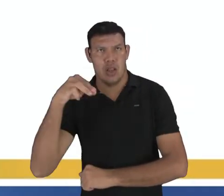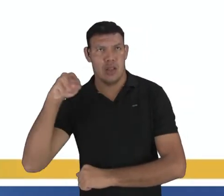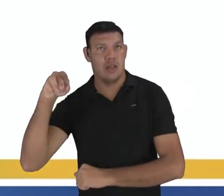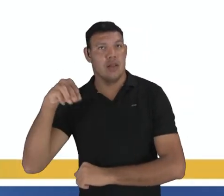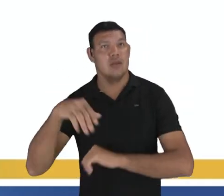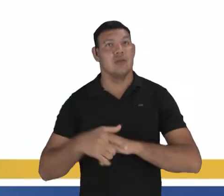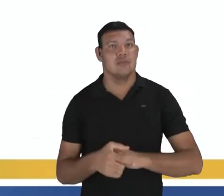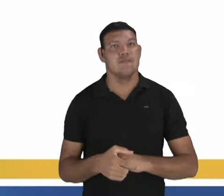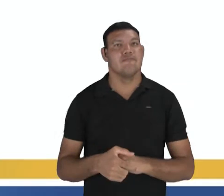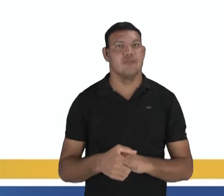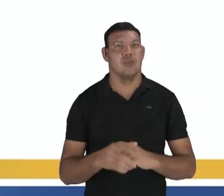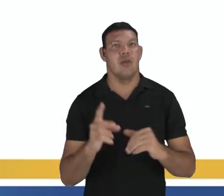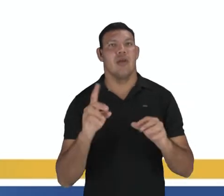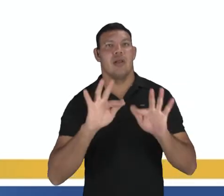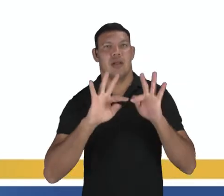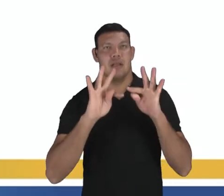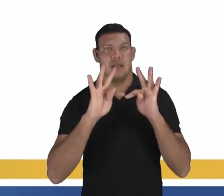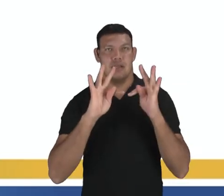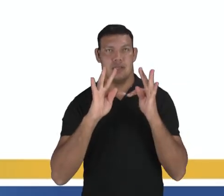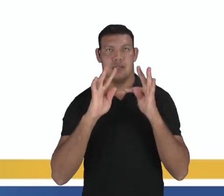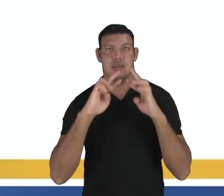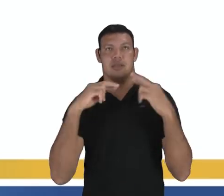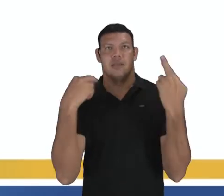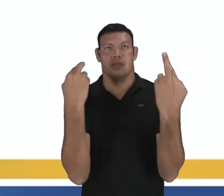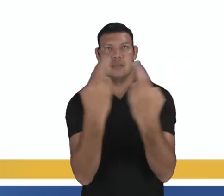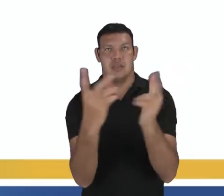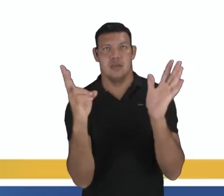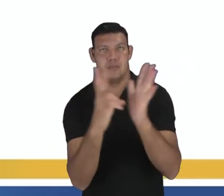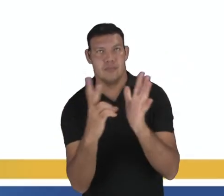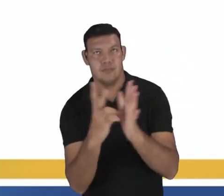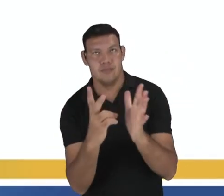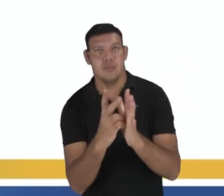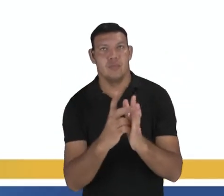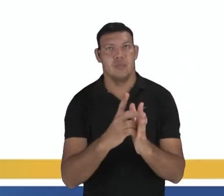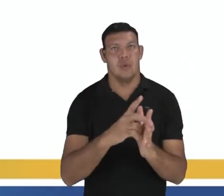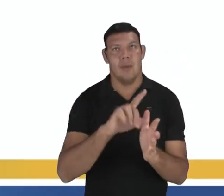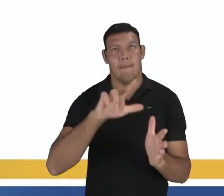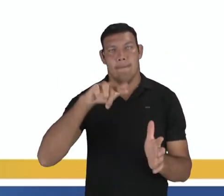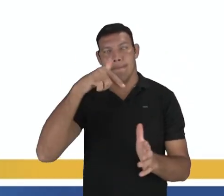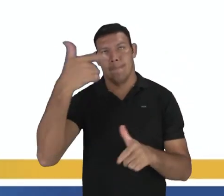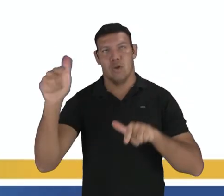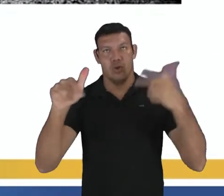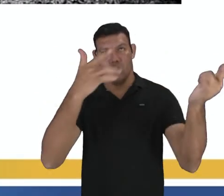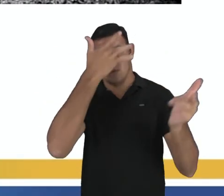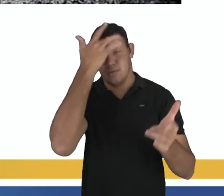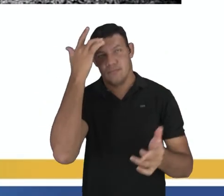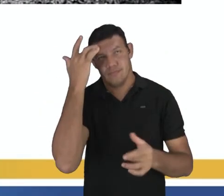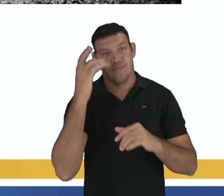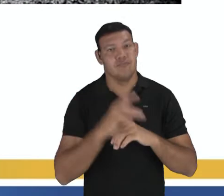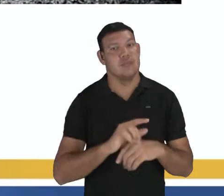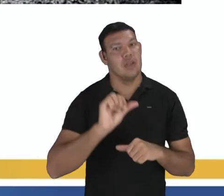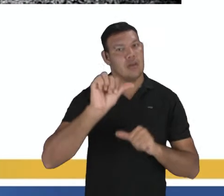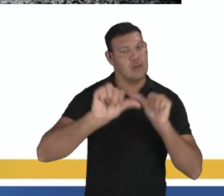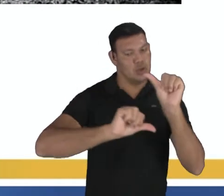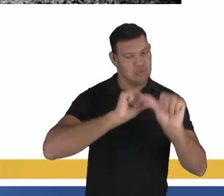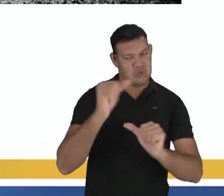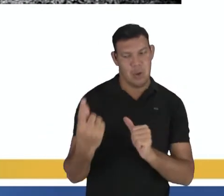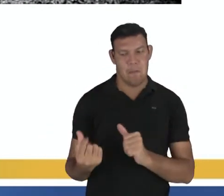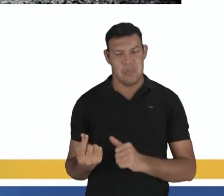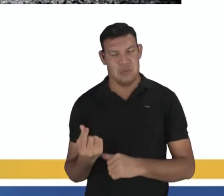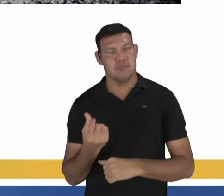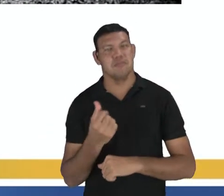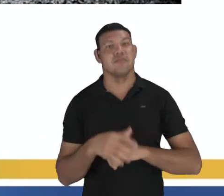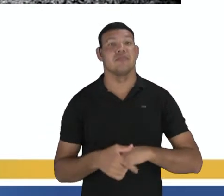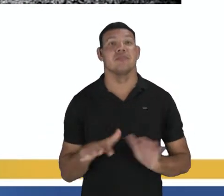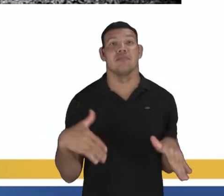a madeira e o látex. Só que aí na virada do século a gente vai ter essa mudança por conta do valor, né? Comercial, né? E